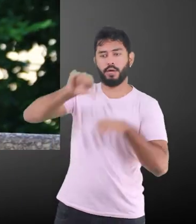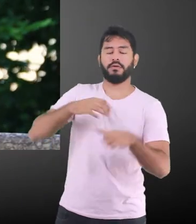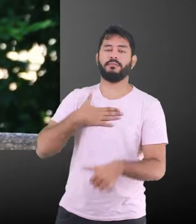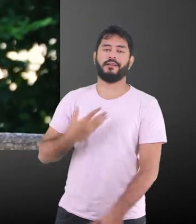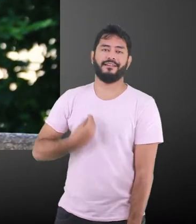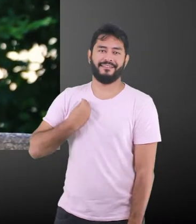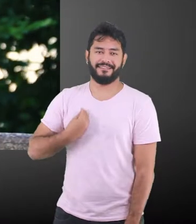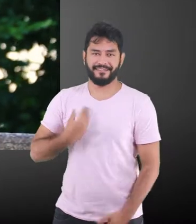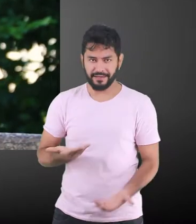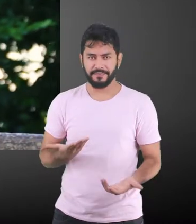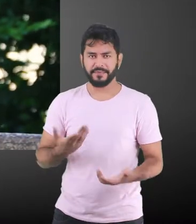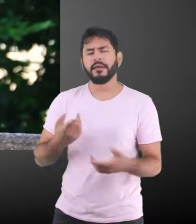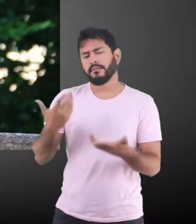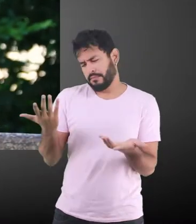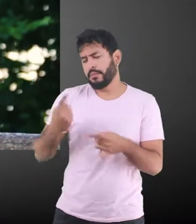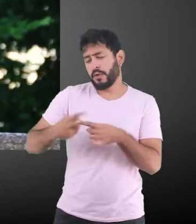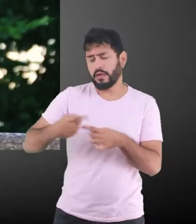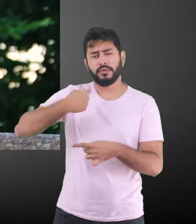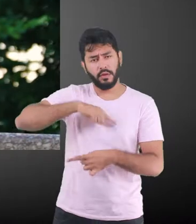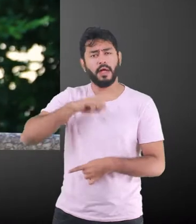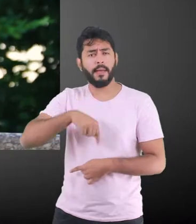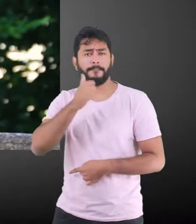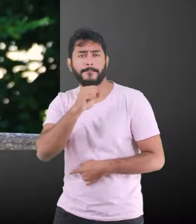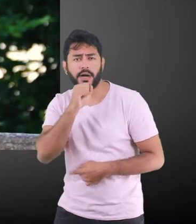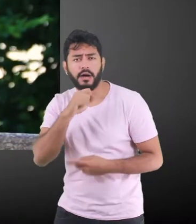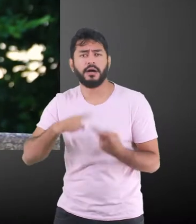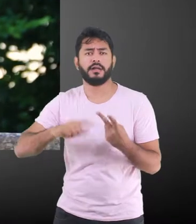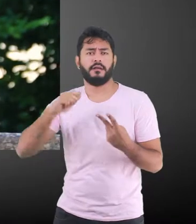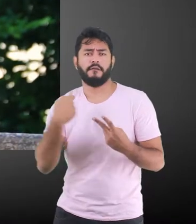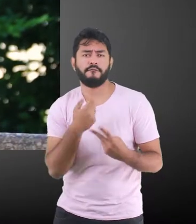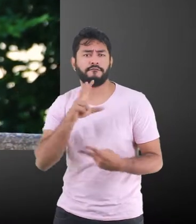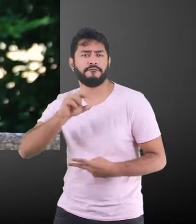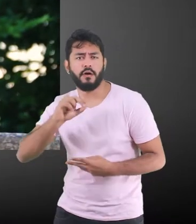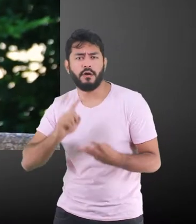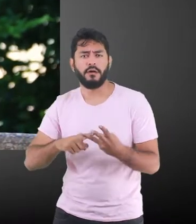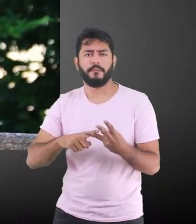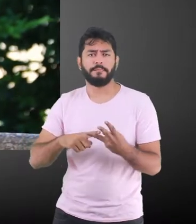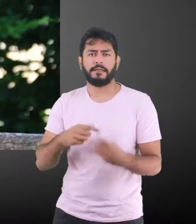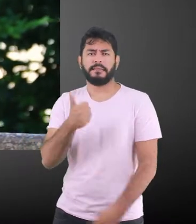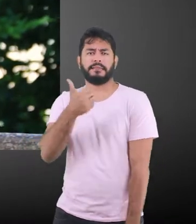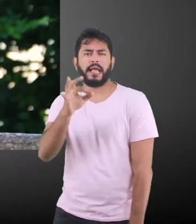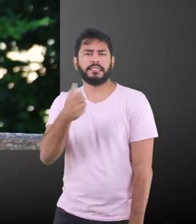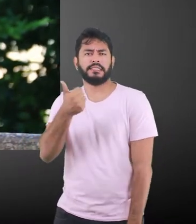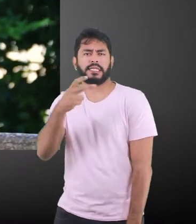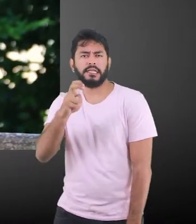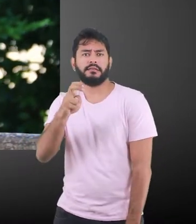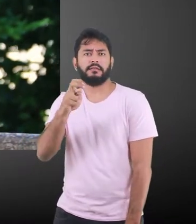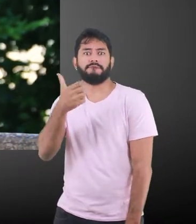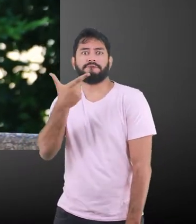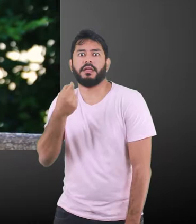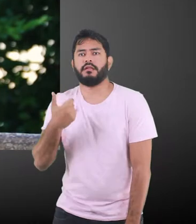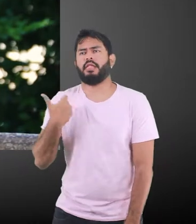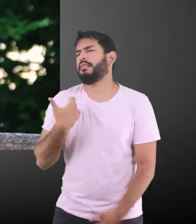que independente, né, de a gente ser mãe, avó, de 10, 20, 15, 30, 50,